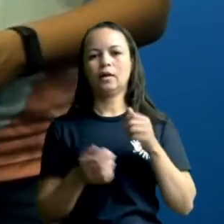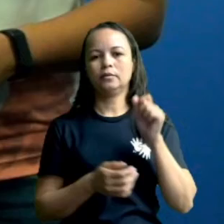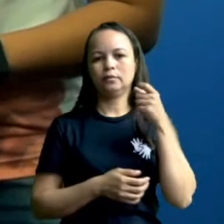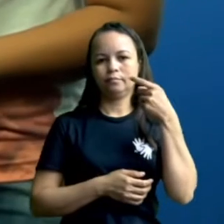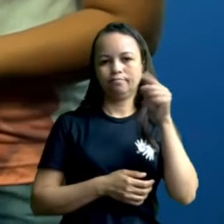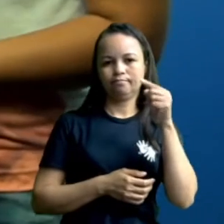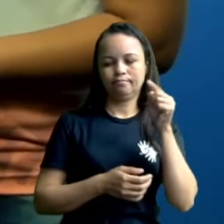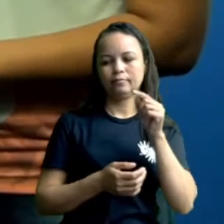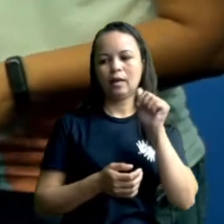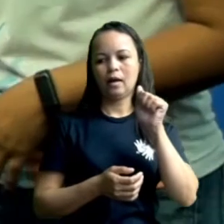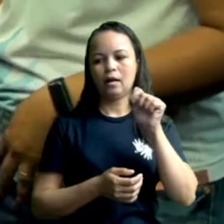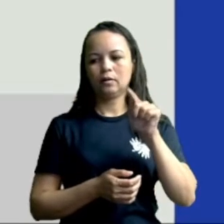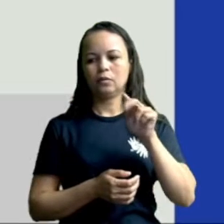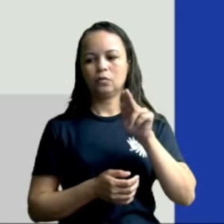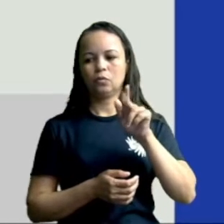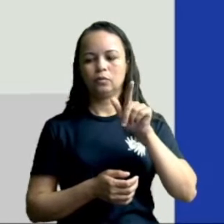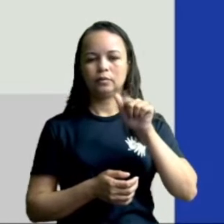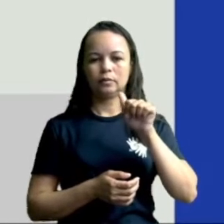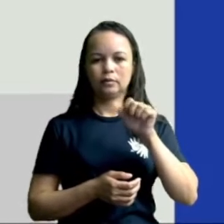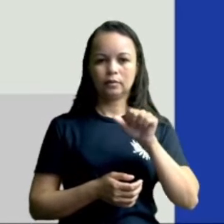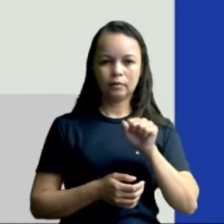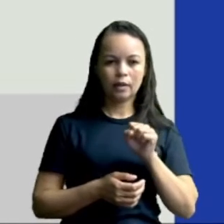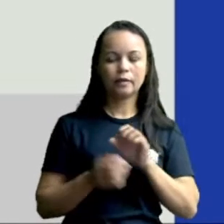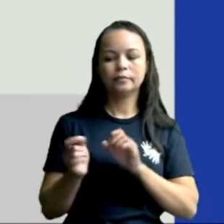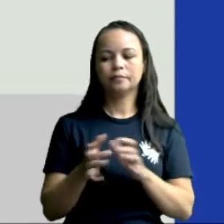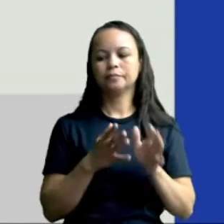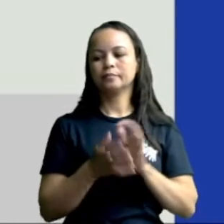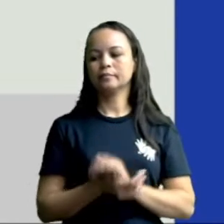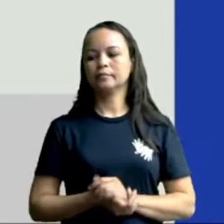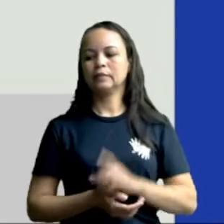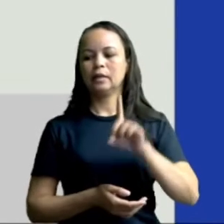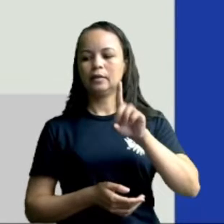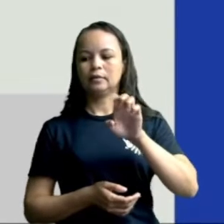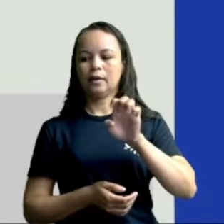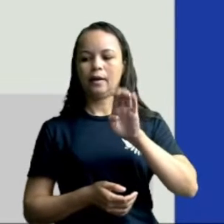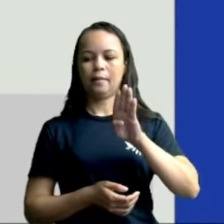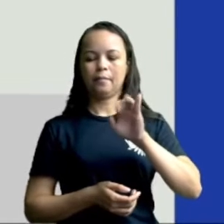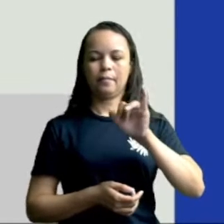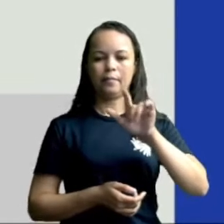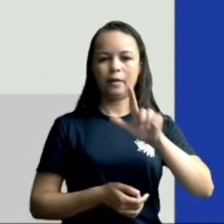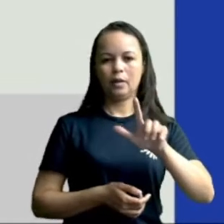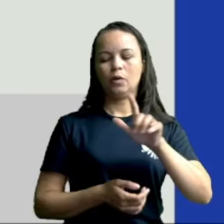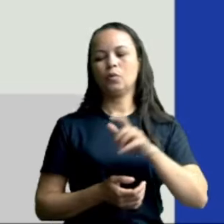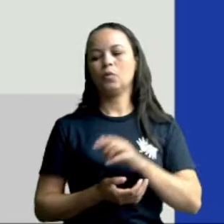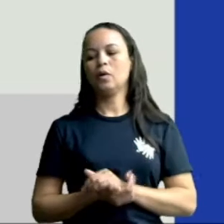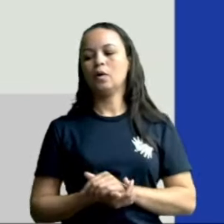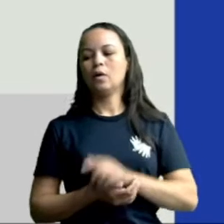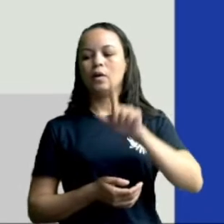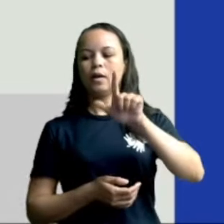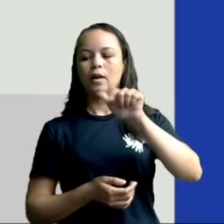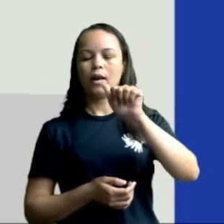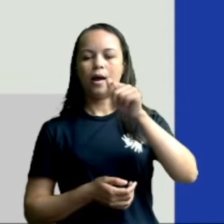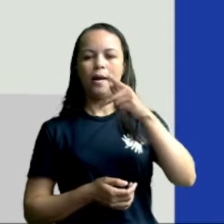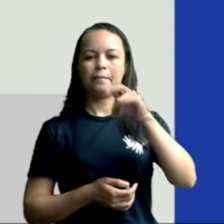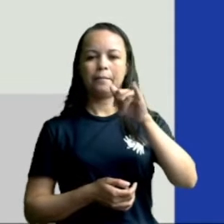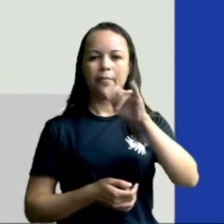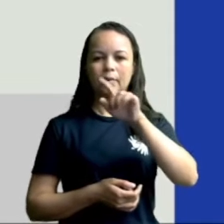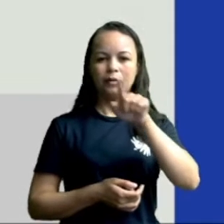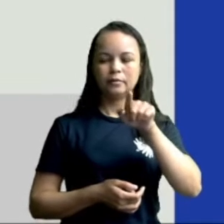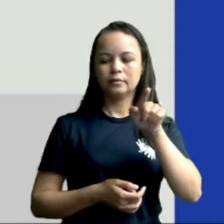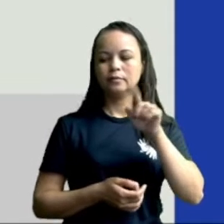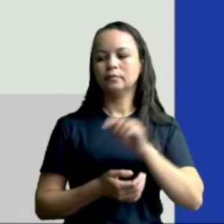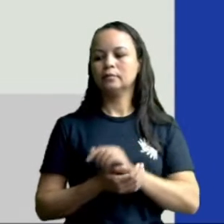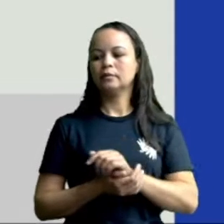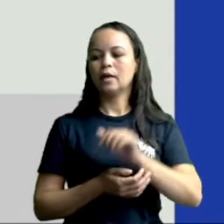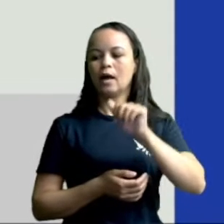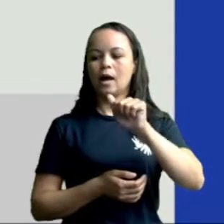certo? E aí a gente tem um exemplo. Débil, lápis, álbum. E aí eu também trouxe o exemplo